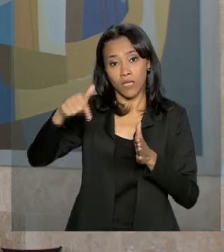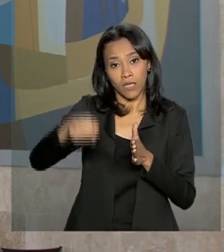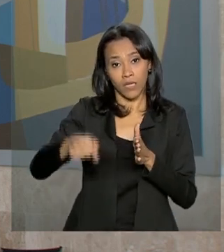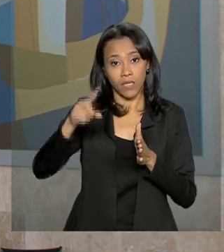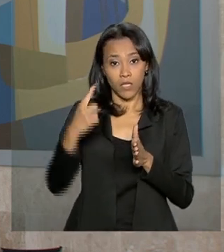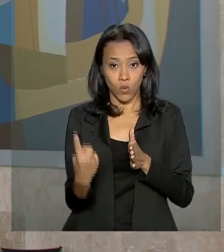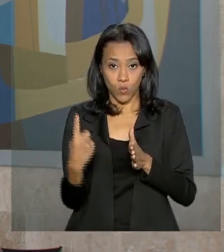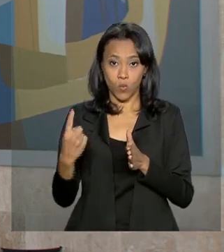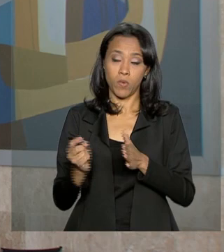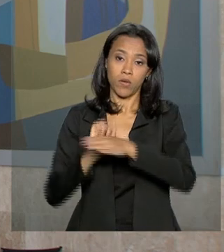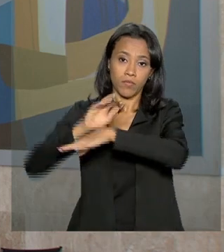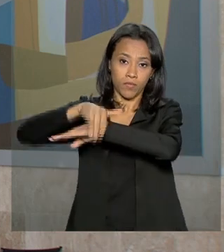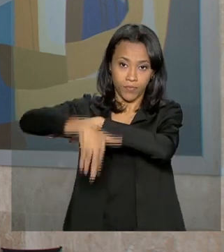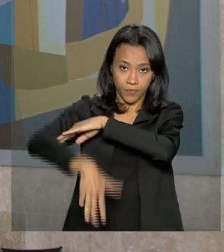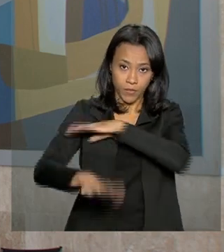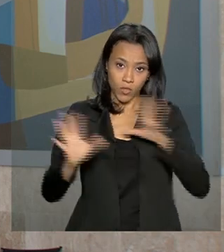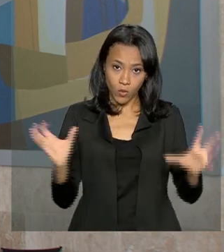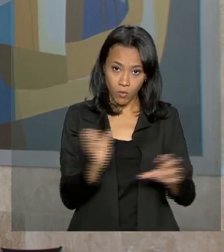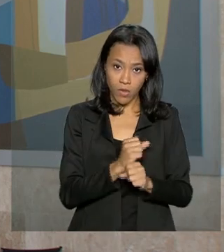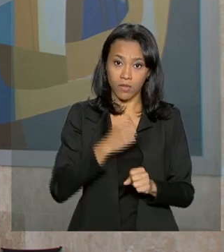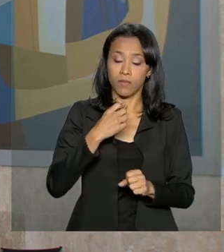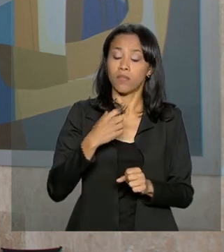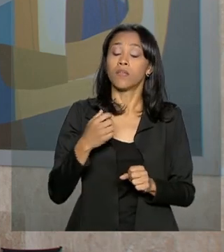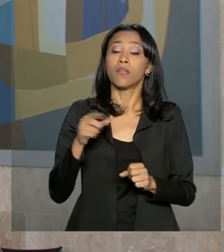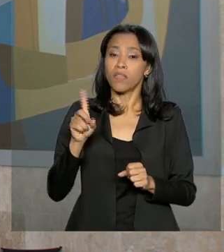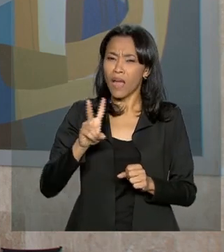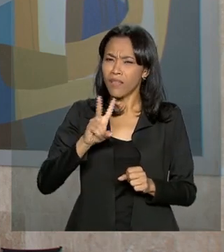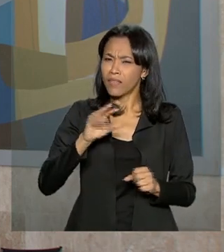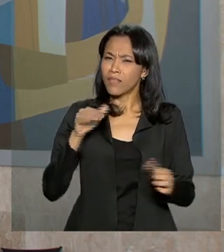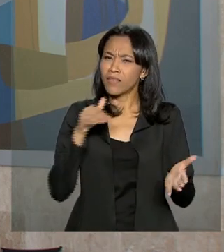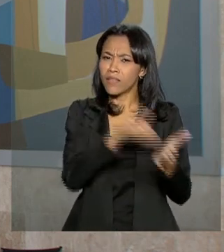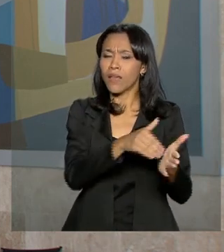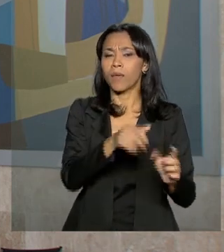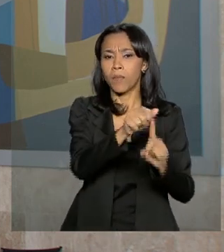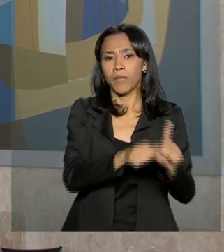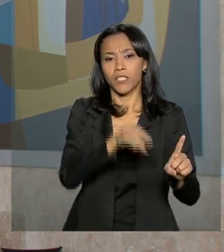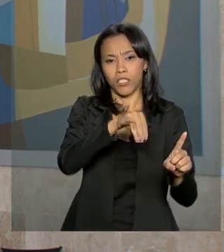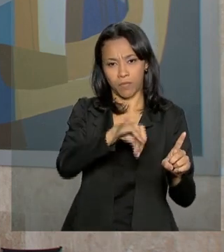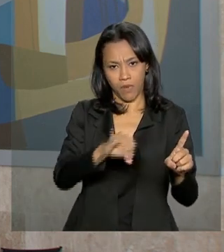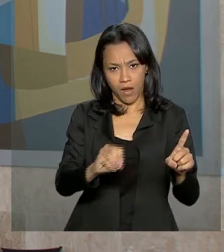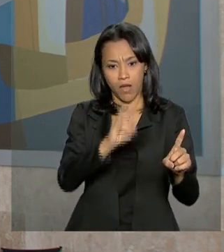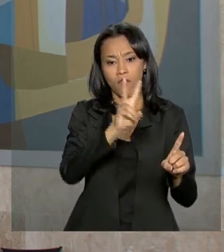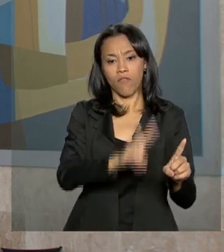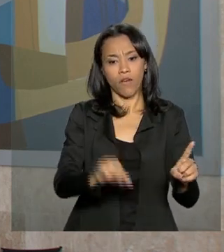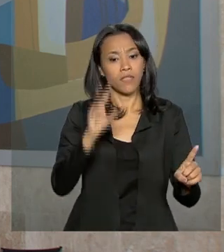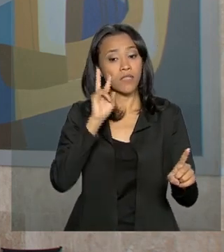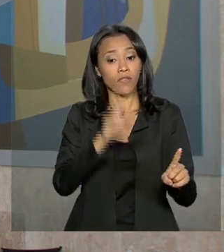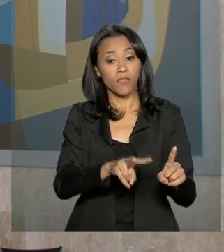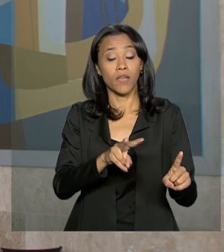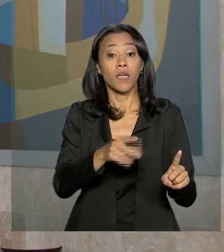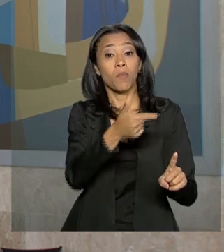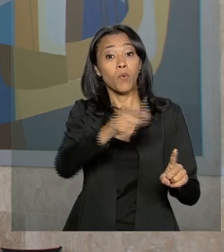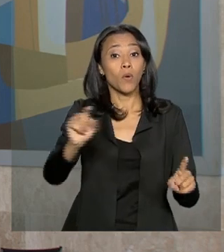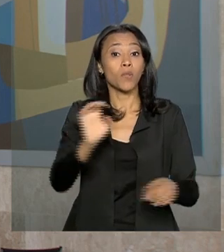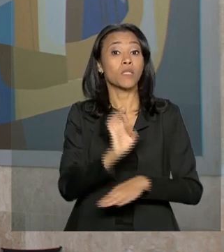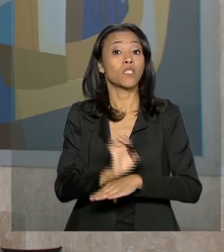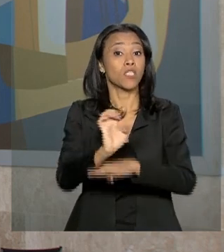essas 142, que vão ser fiscalizadas até maio deste ano, serão vistoriadas por agências